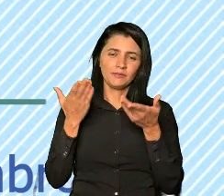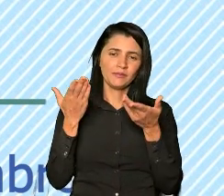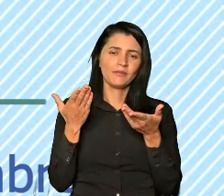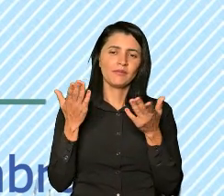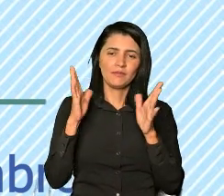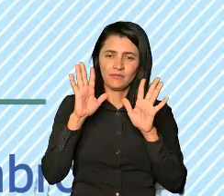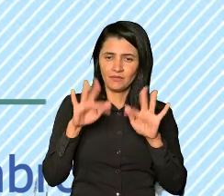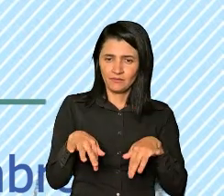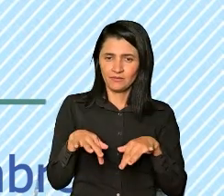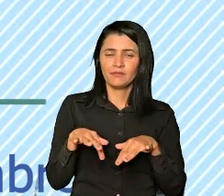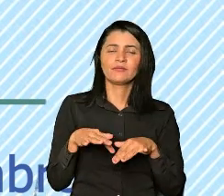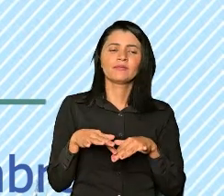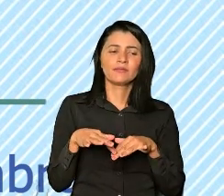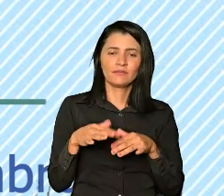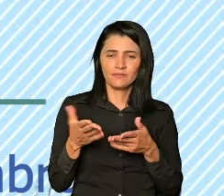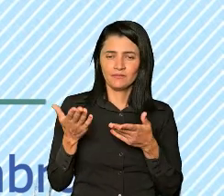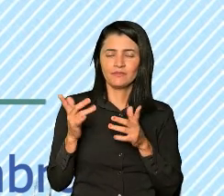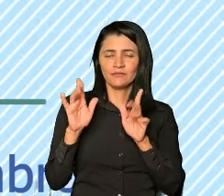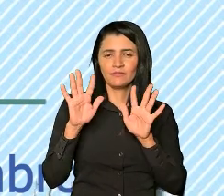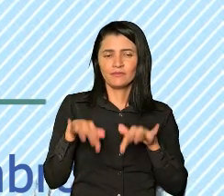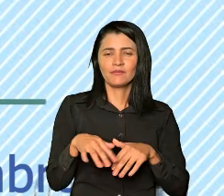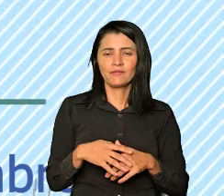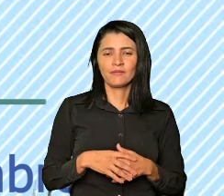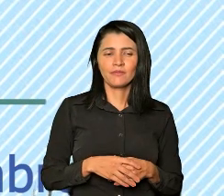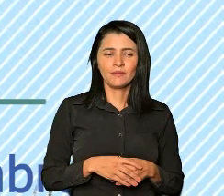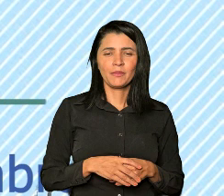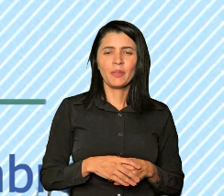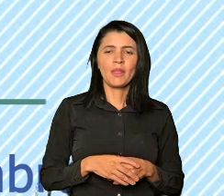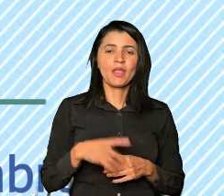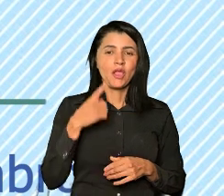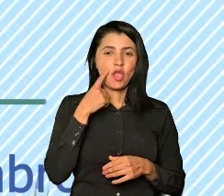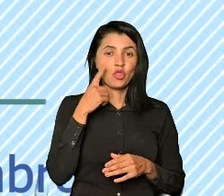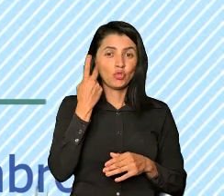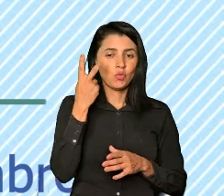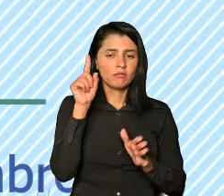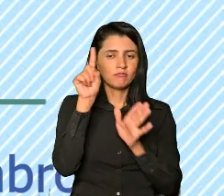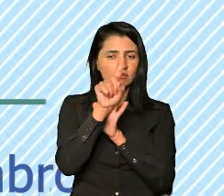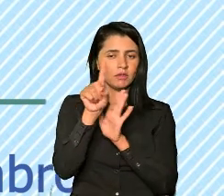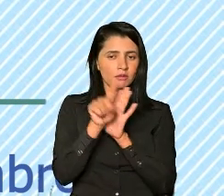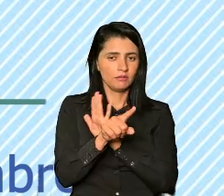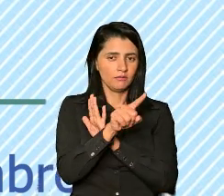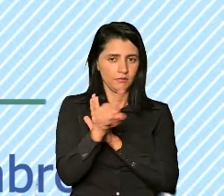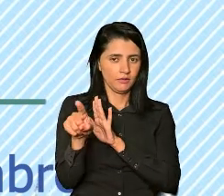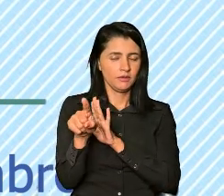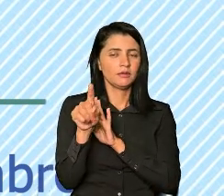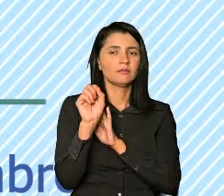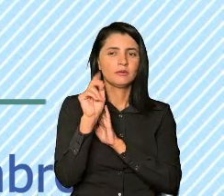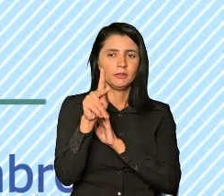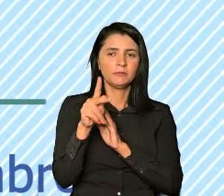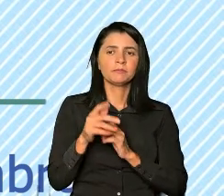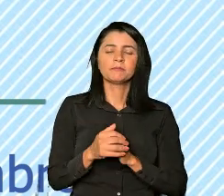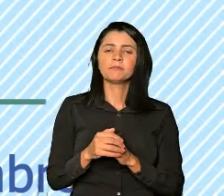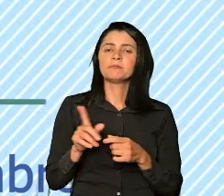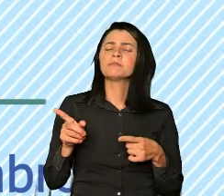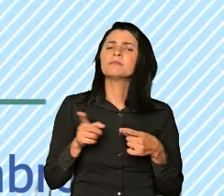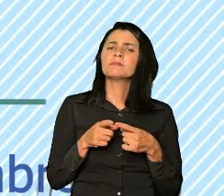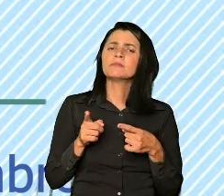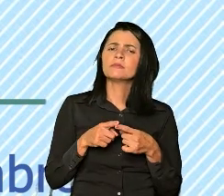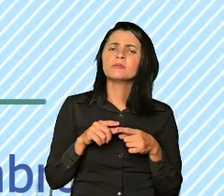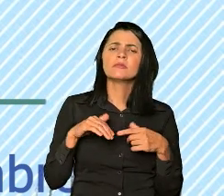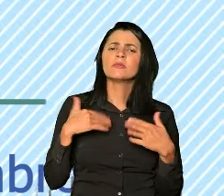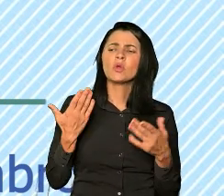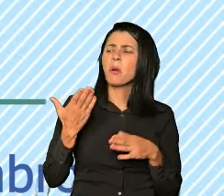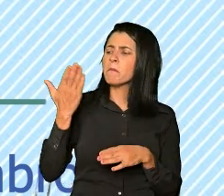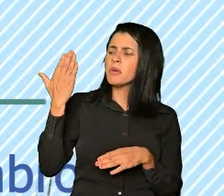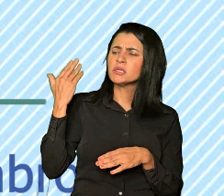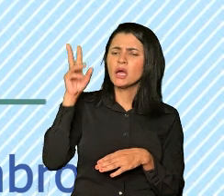Concluindo, pode passar? Eu vou deixar duas perguntas para vocês. Né? Primeiro deles, que